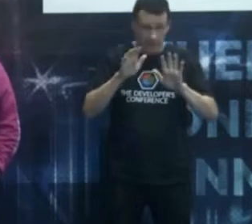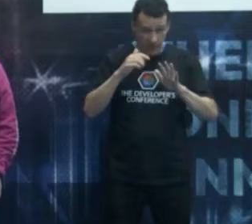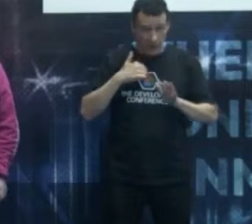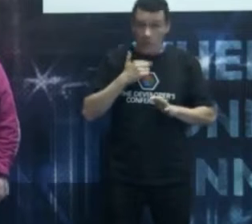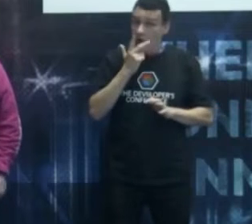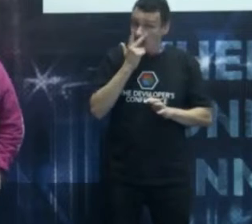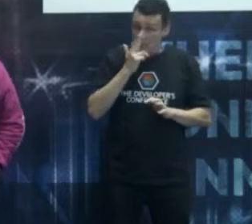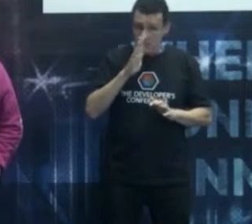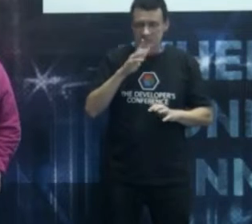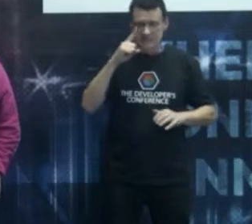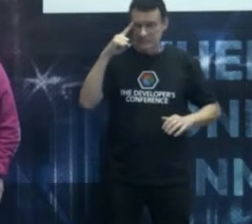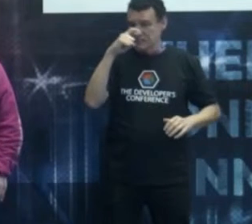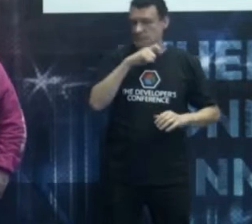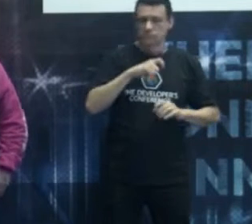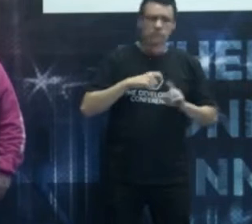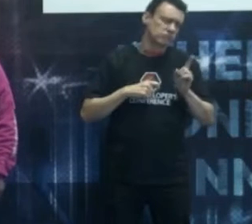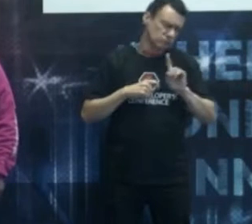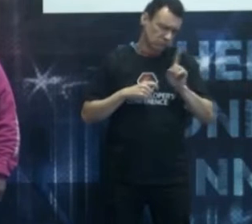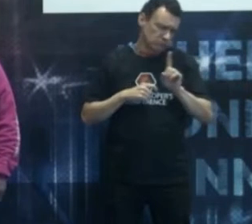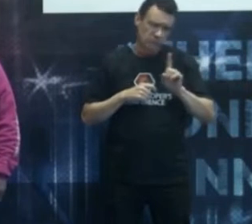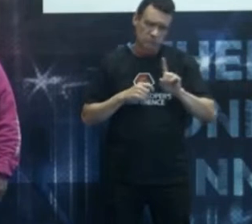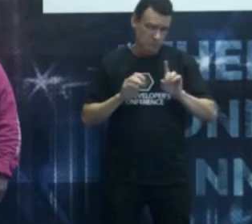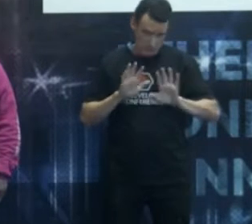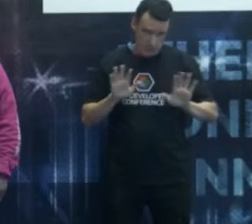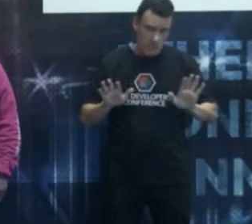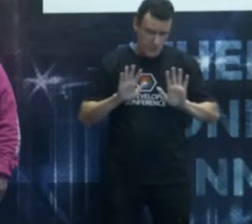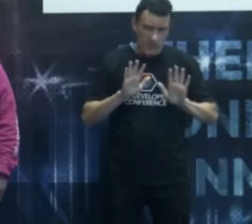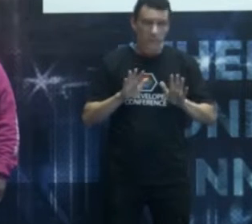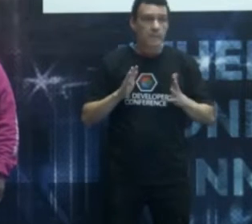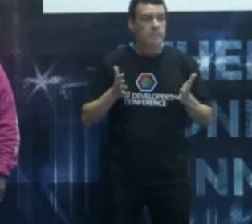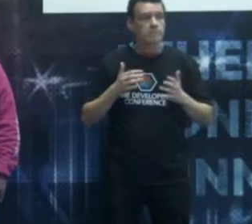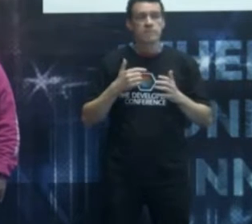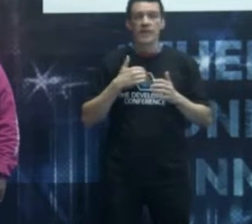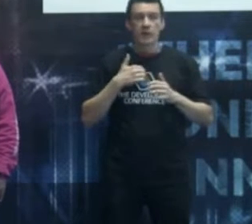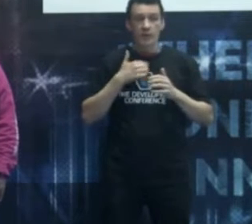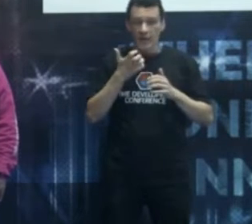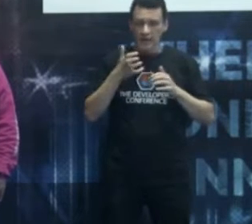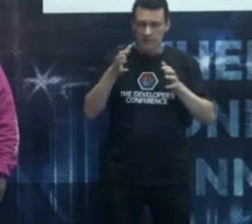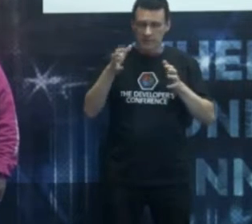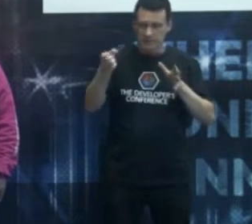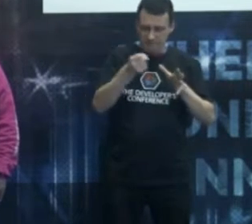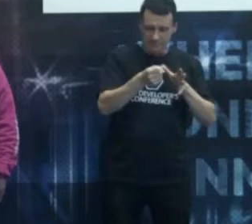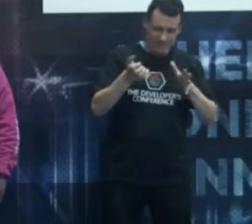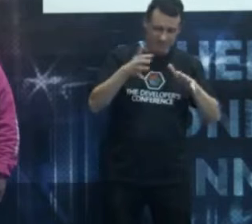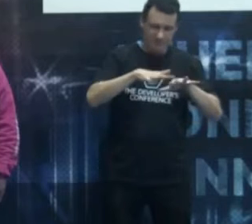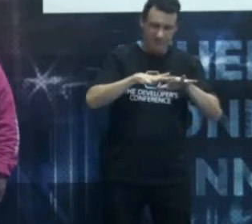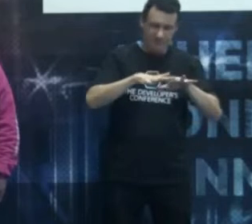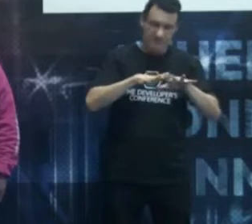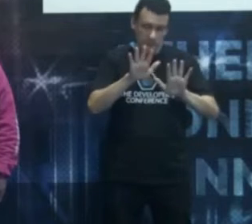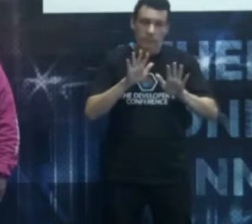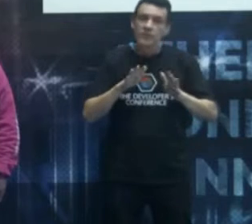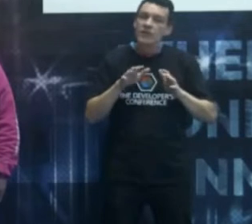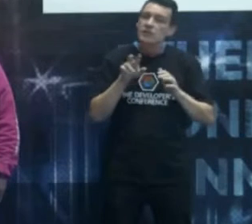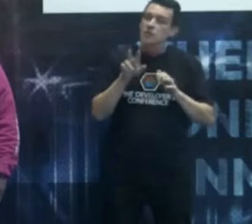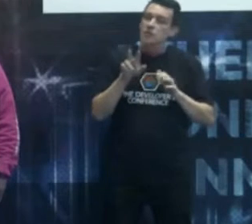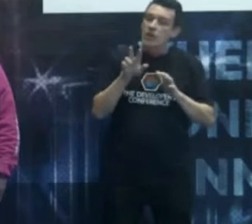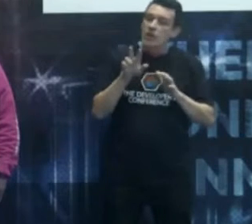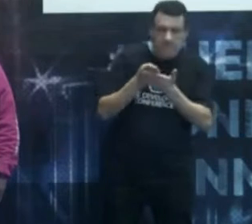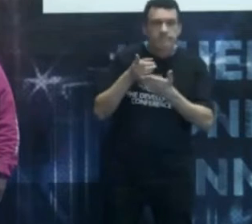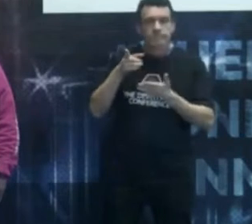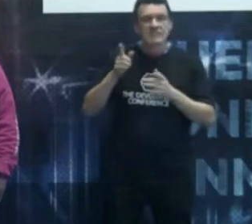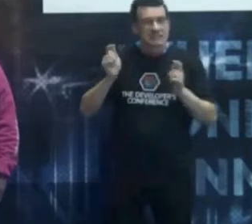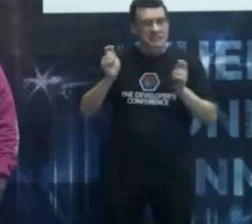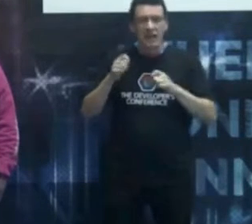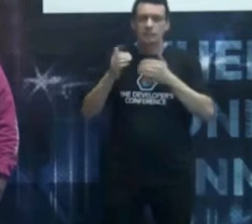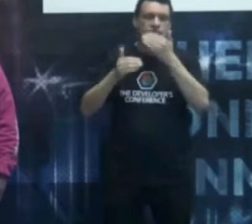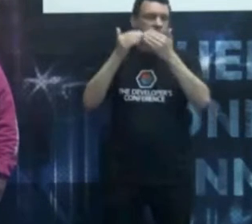incluir pessoas com deficiência a partir de um olhar de potência, de olhar para o nosso potencial, de apostar naquilo que a gente pode desenvolver, de sair da